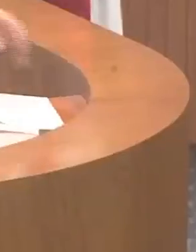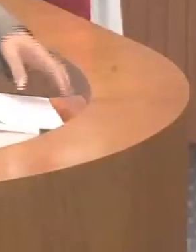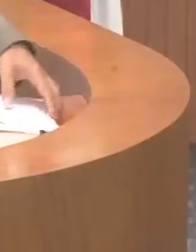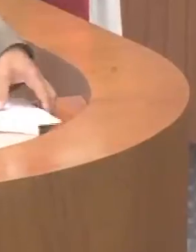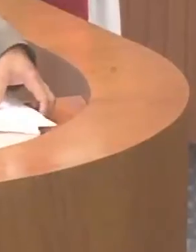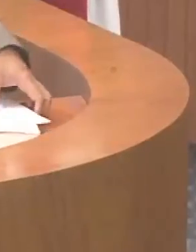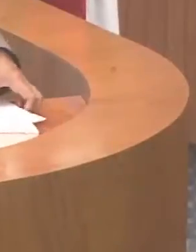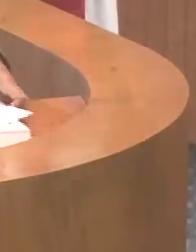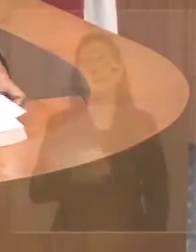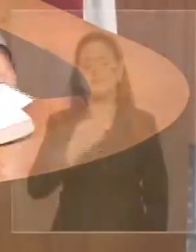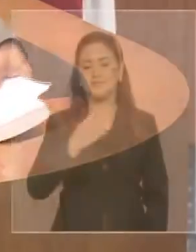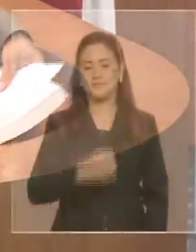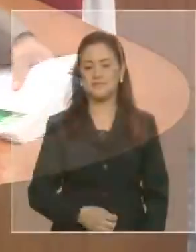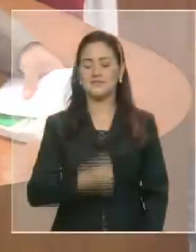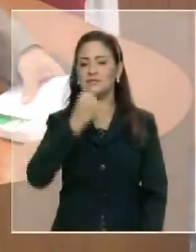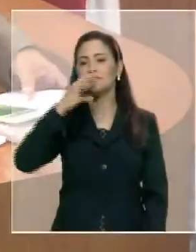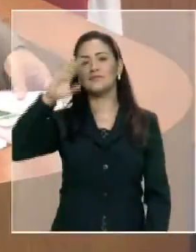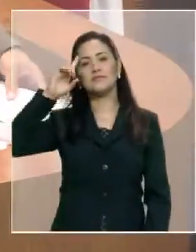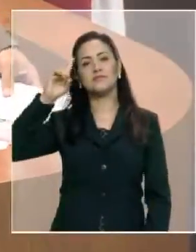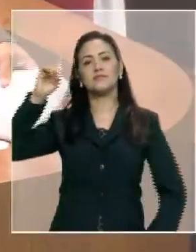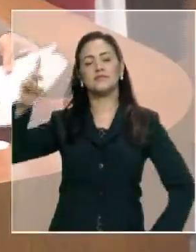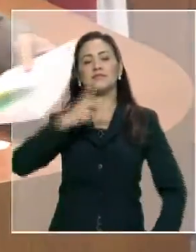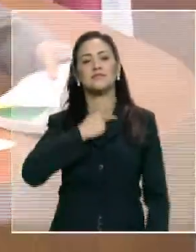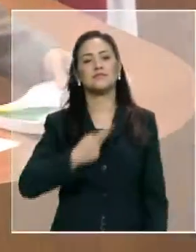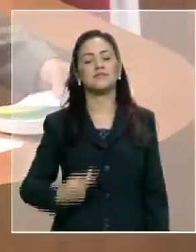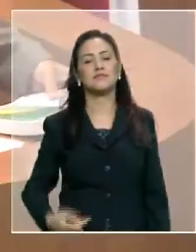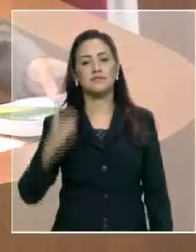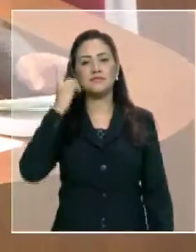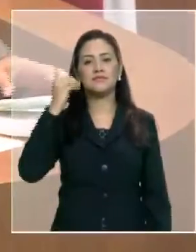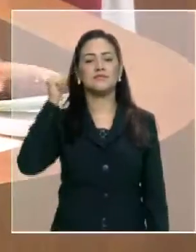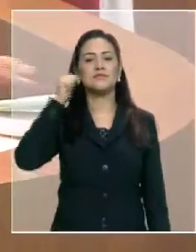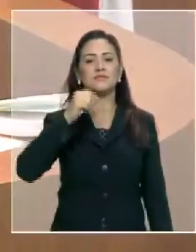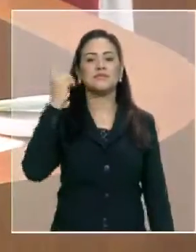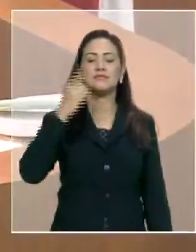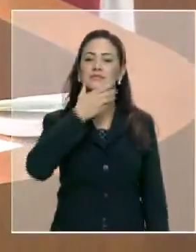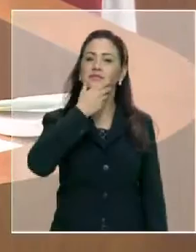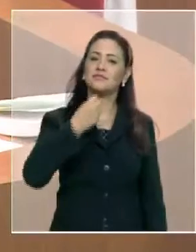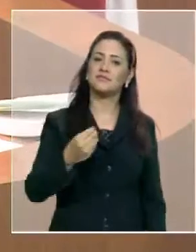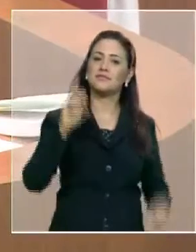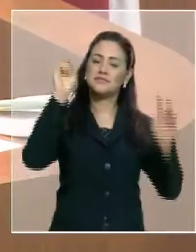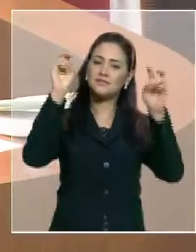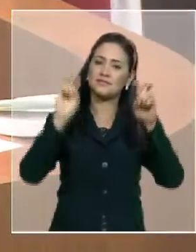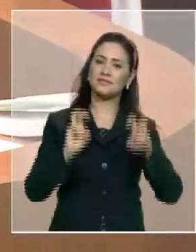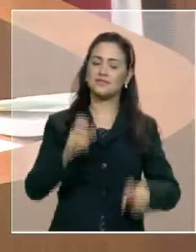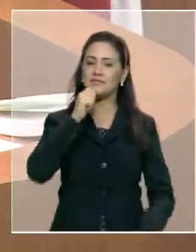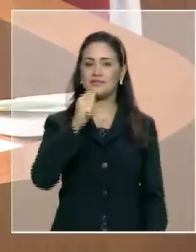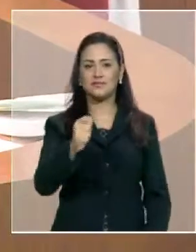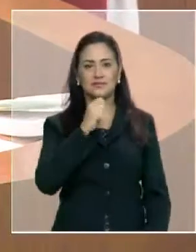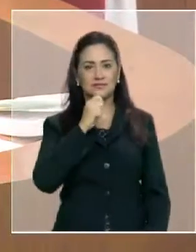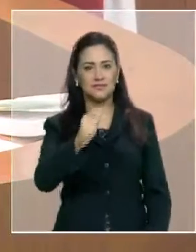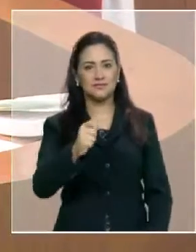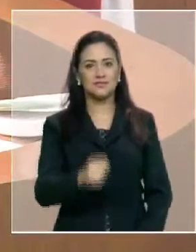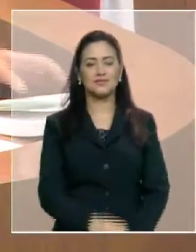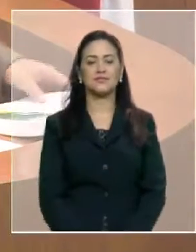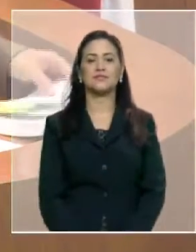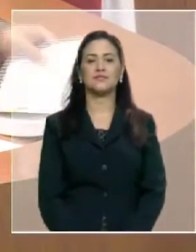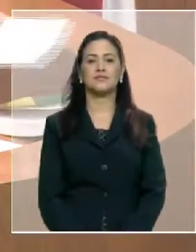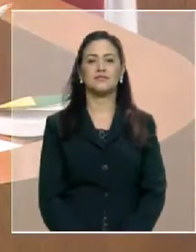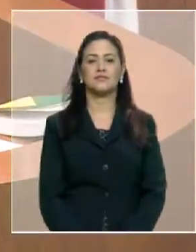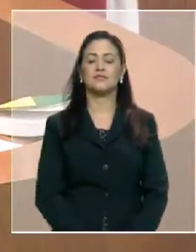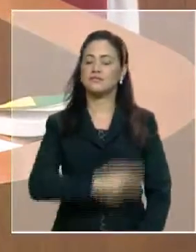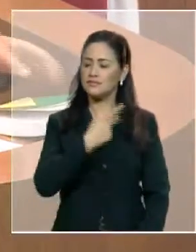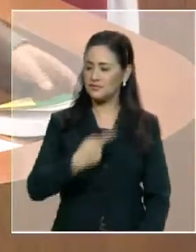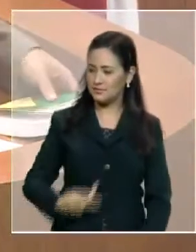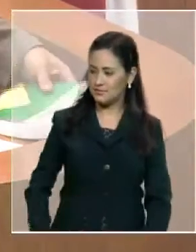Bom dia, senhor presidente, deputadas, deputados, galeria, imprensa. Senhor presidente,